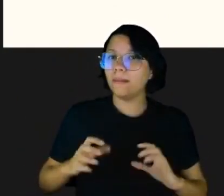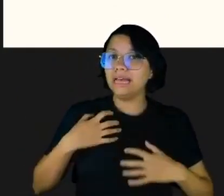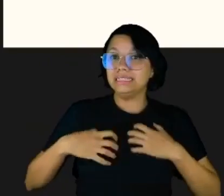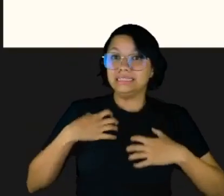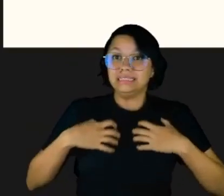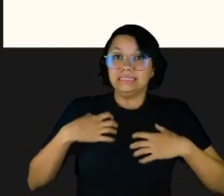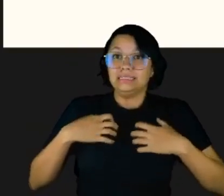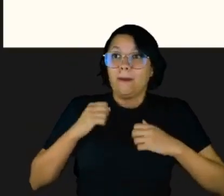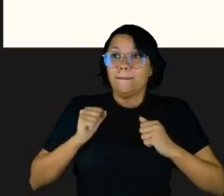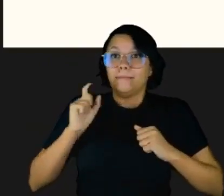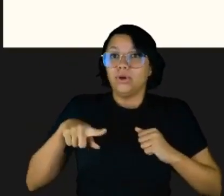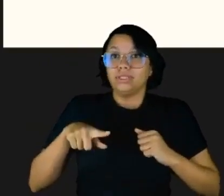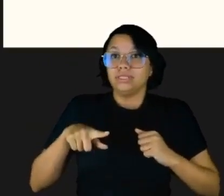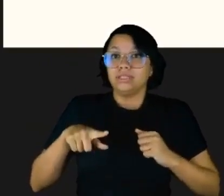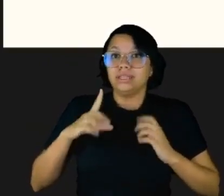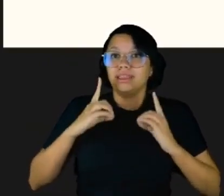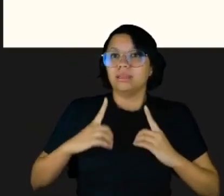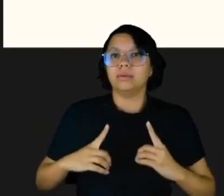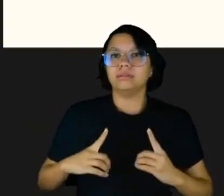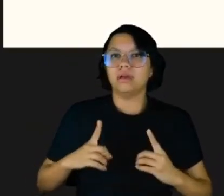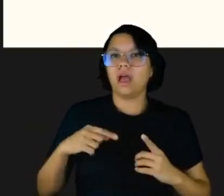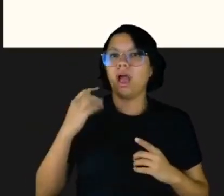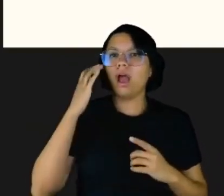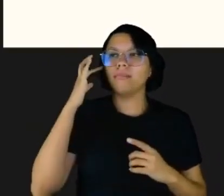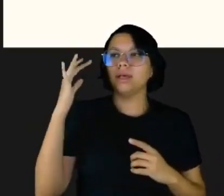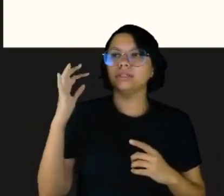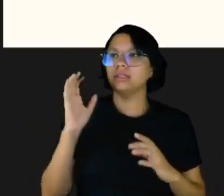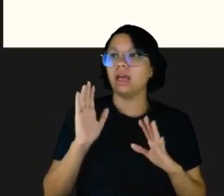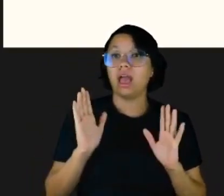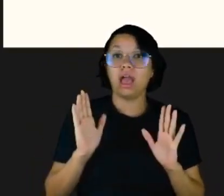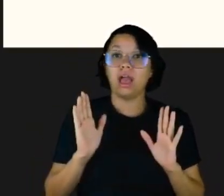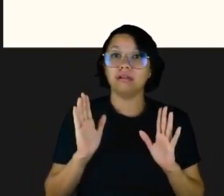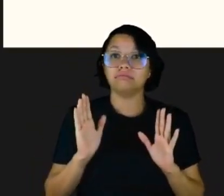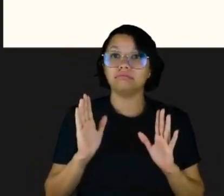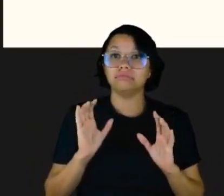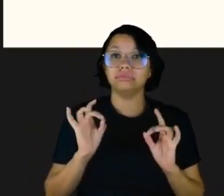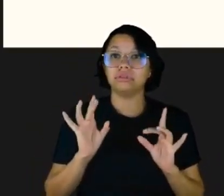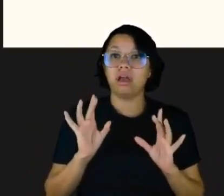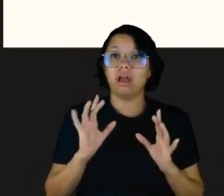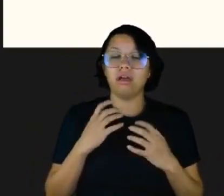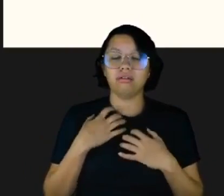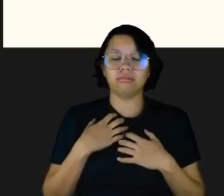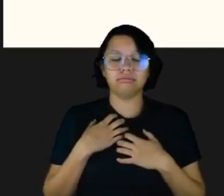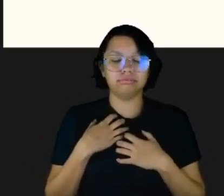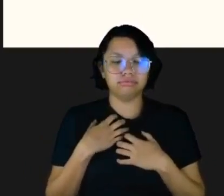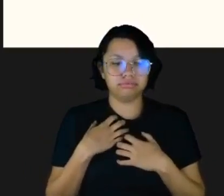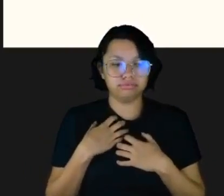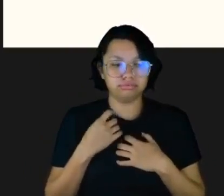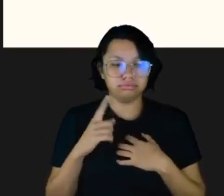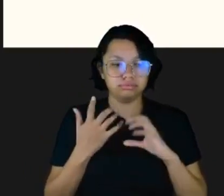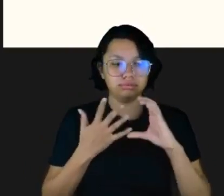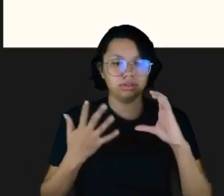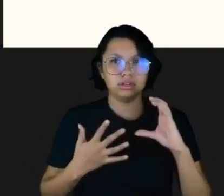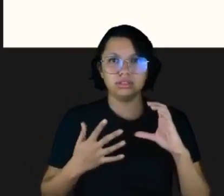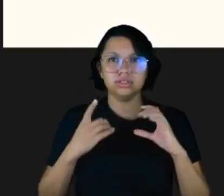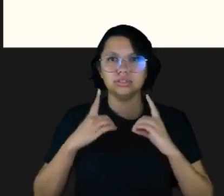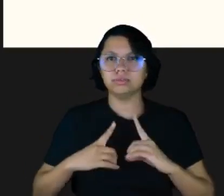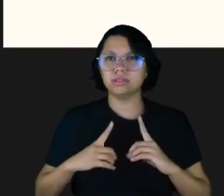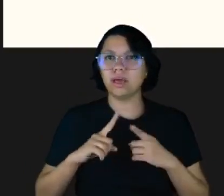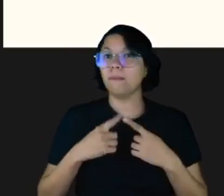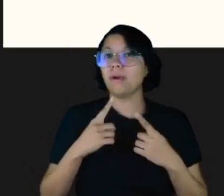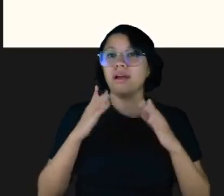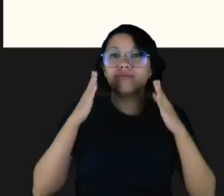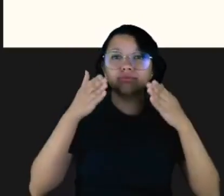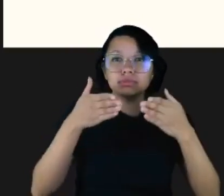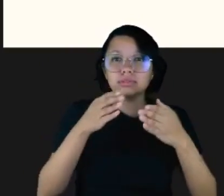agitação pode ser um sintoma de depressão. A gente imagina só a apatia como um sintoma. Mas em se tratando de